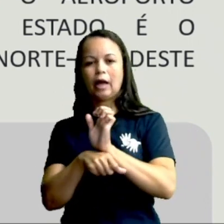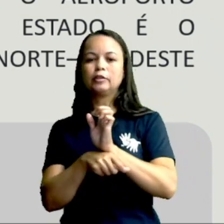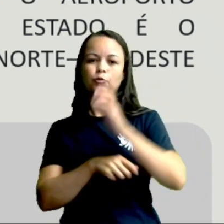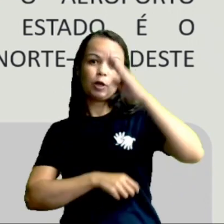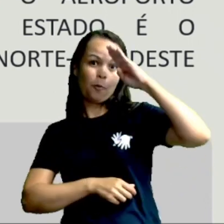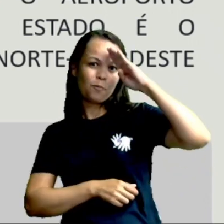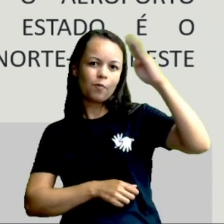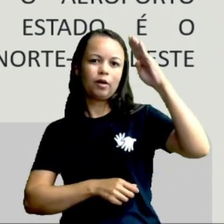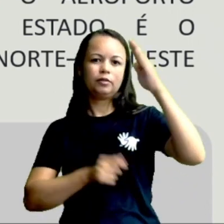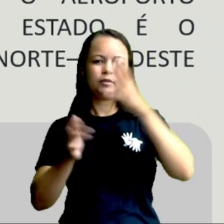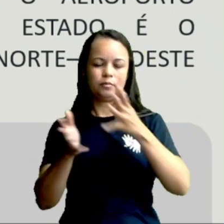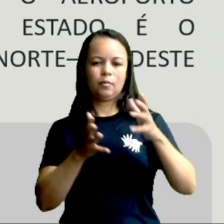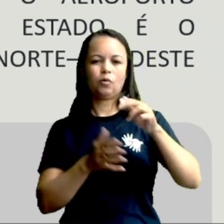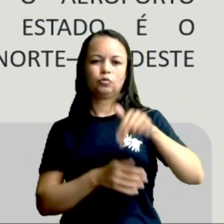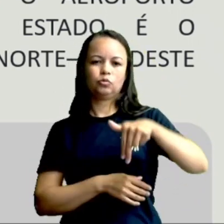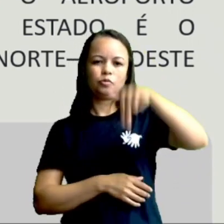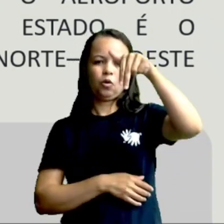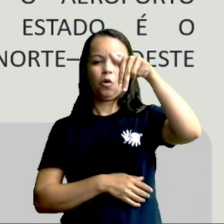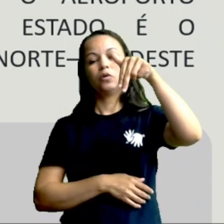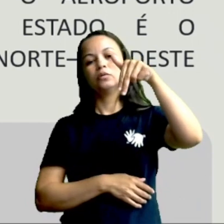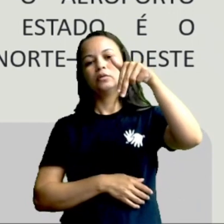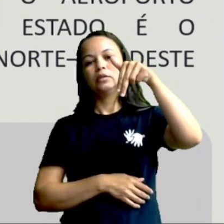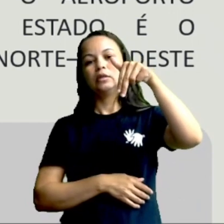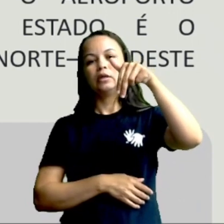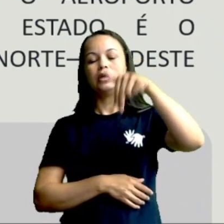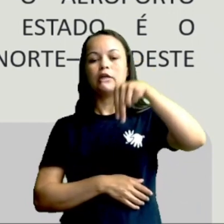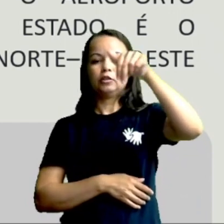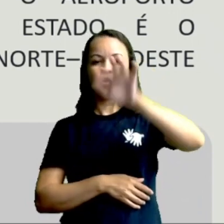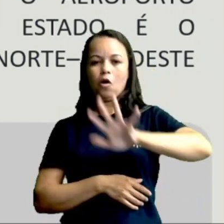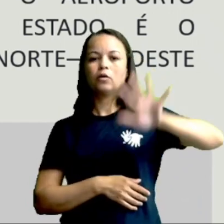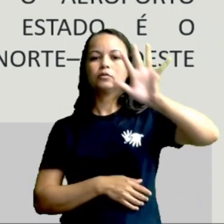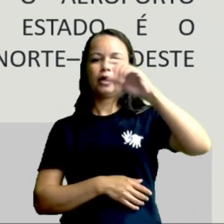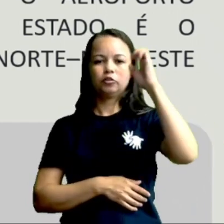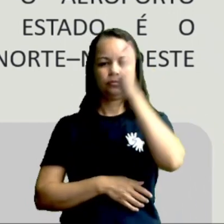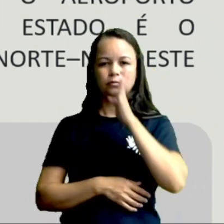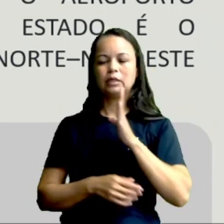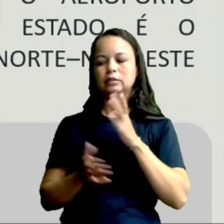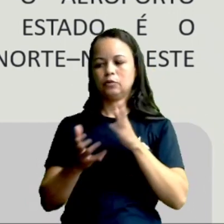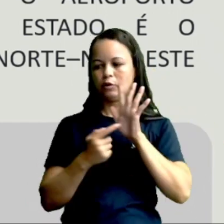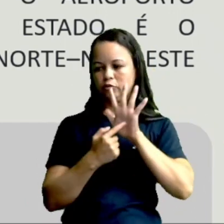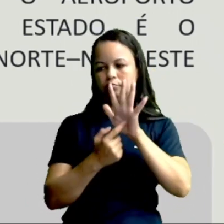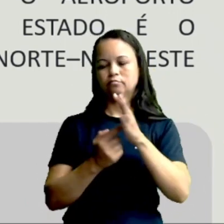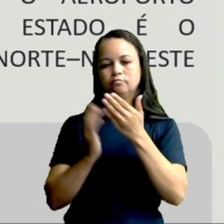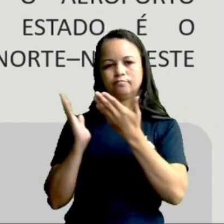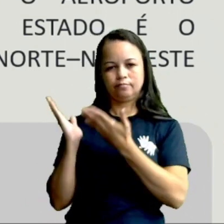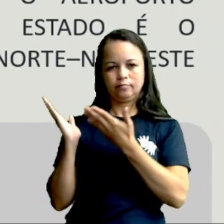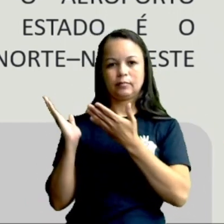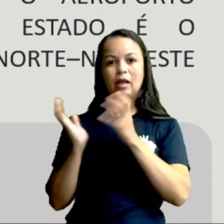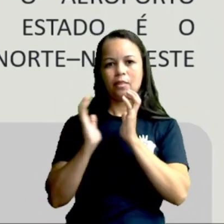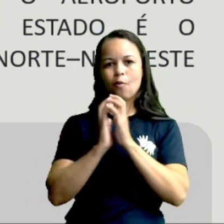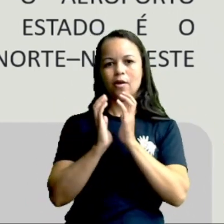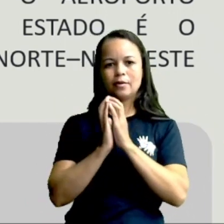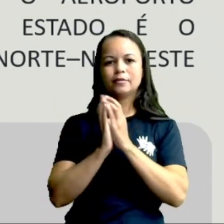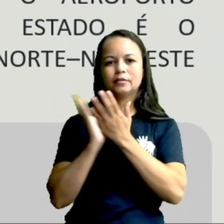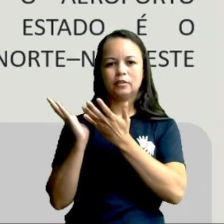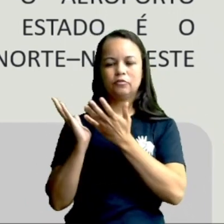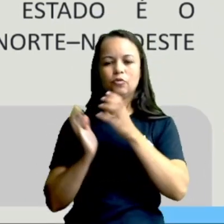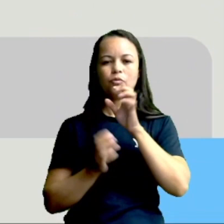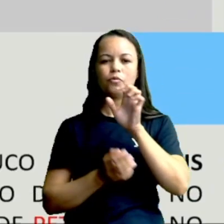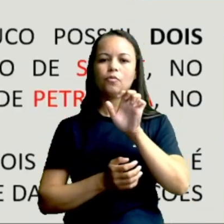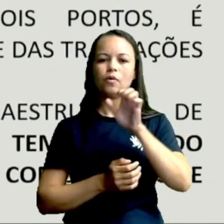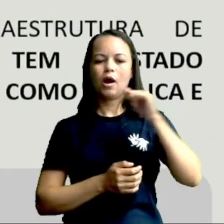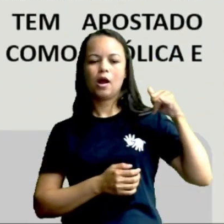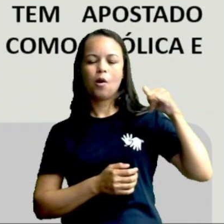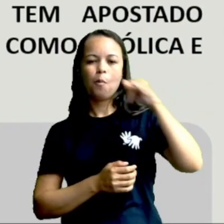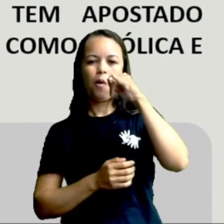eixo norte-nordeste do Brasil. E aí na imagem você consegue ver o Aeroporto Internacional do Recife, tá?